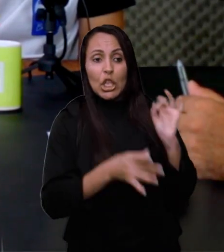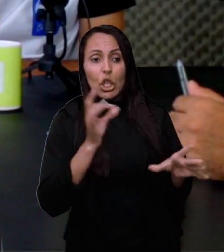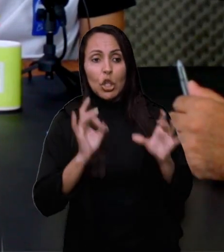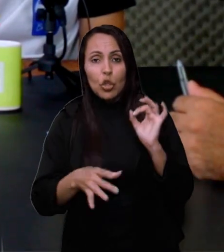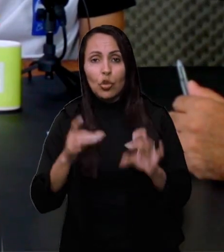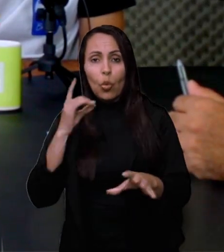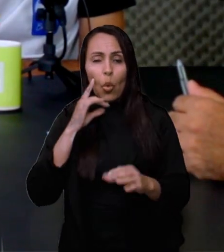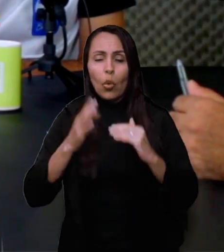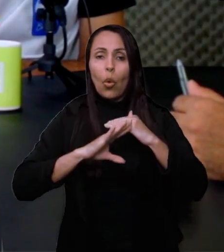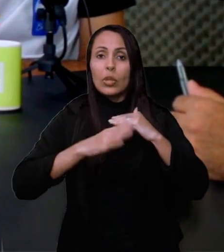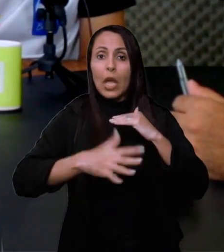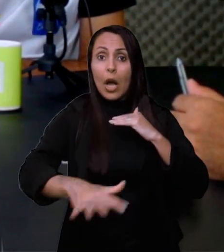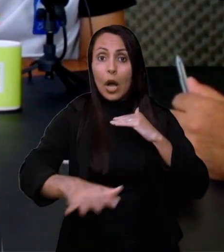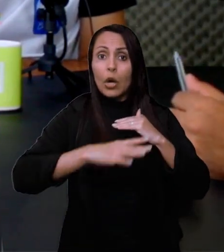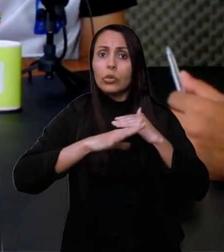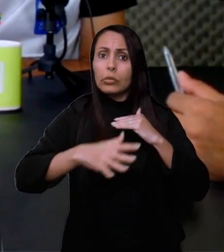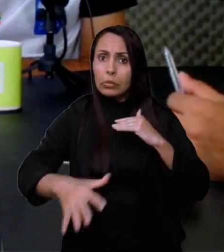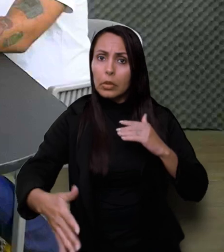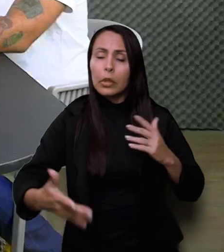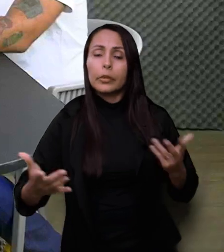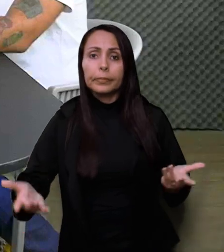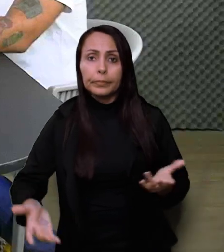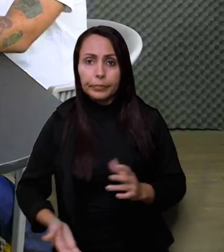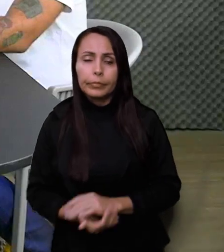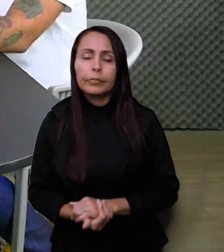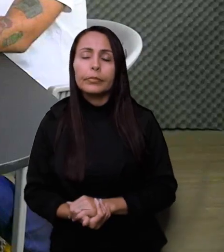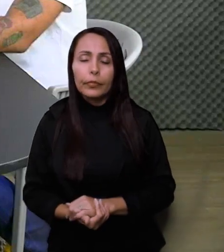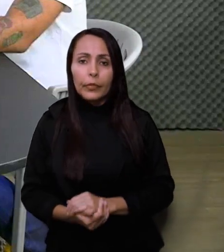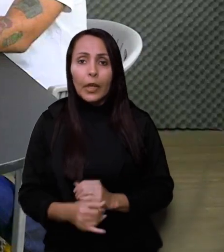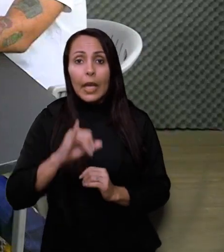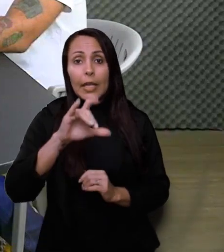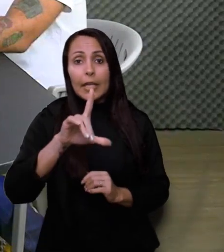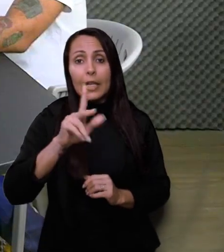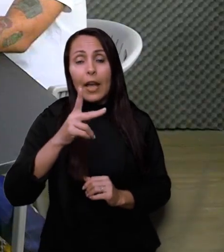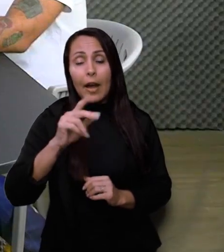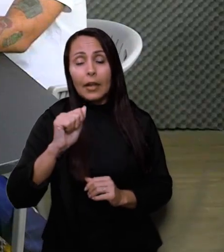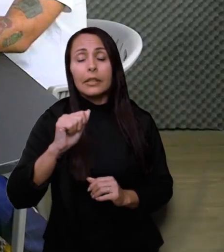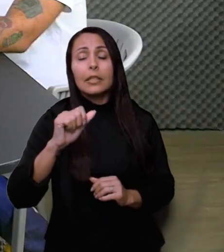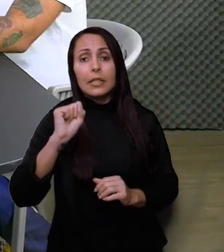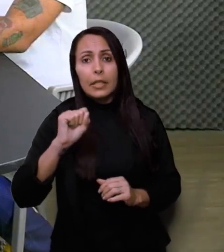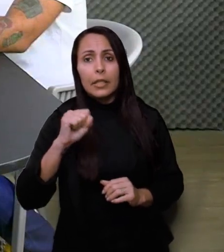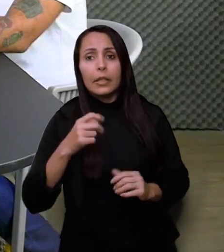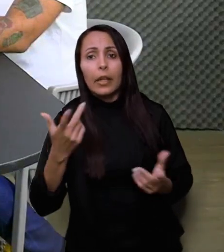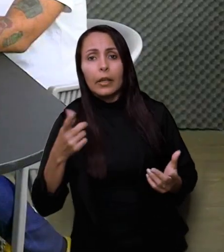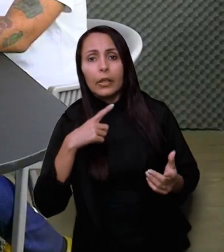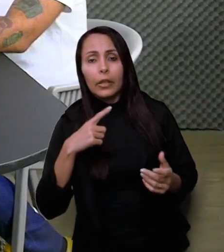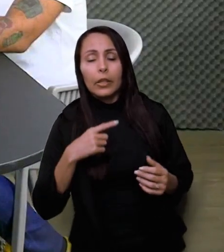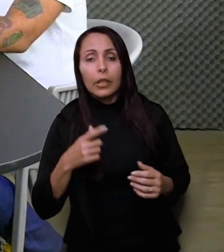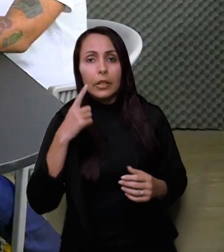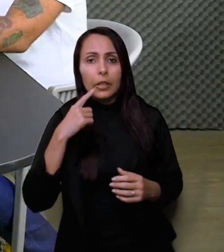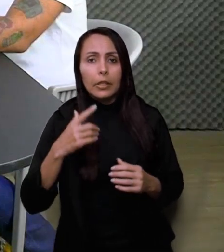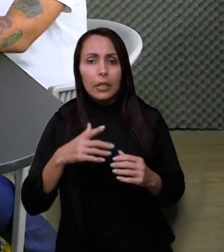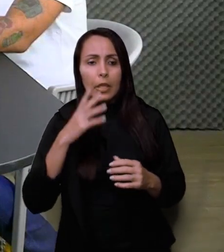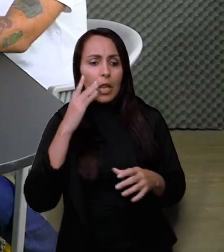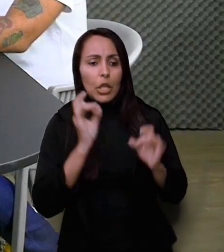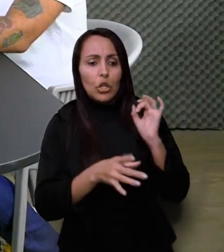encontra. São No ilhas... meio do oceano, numa isso. ilha. É uma ilha de lixo, boiando.